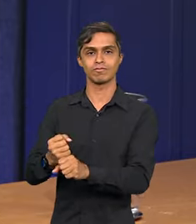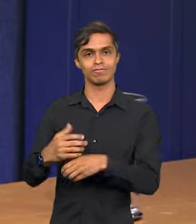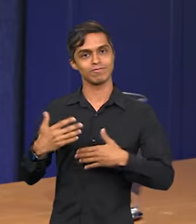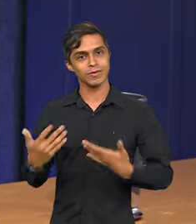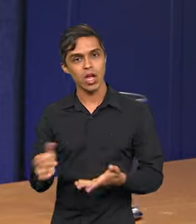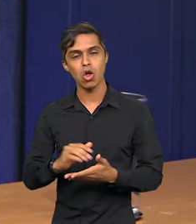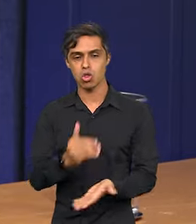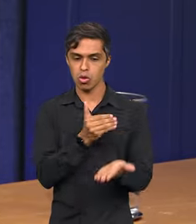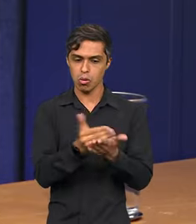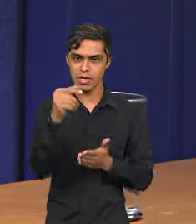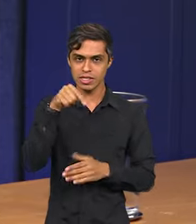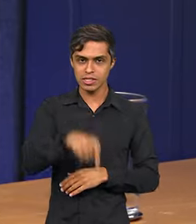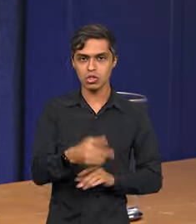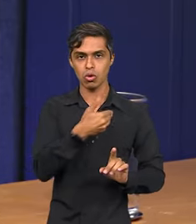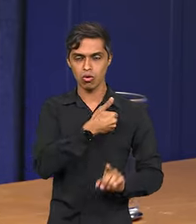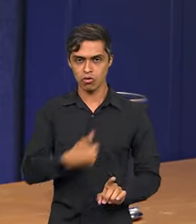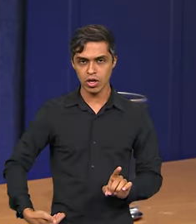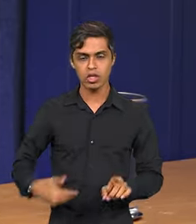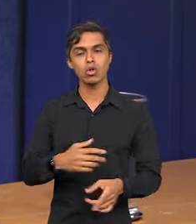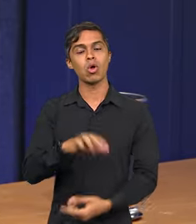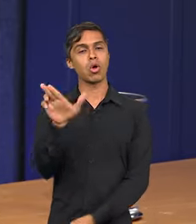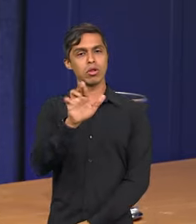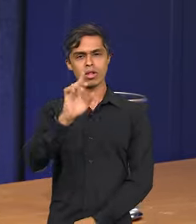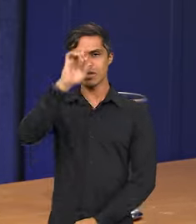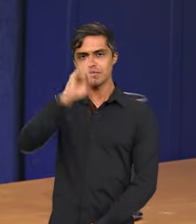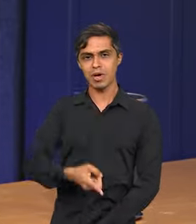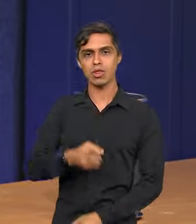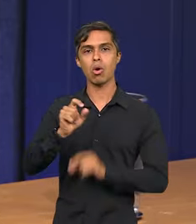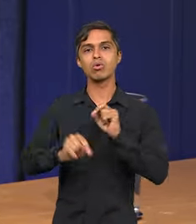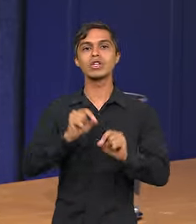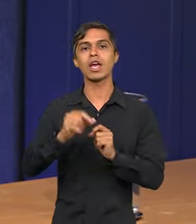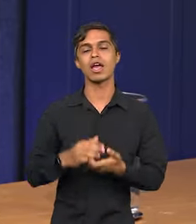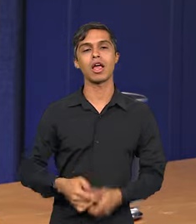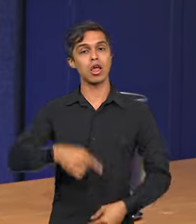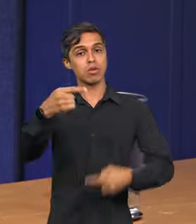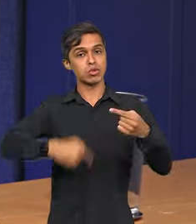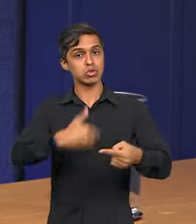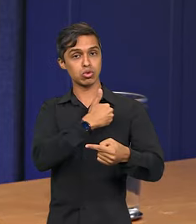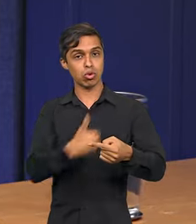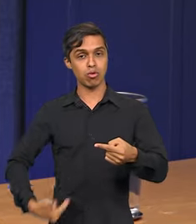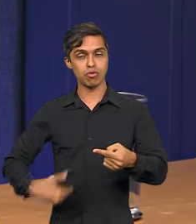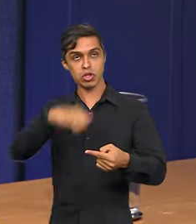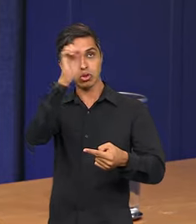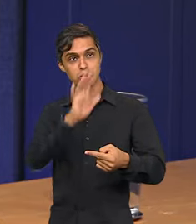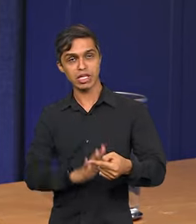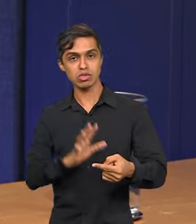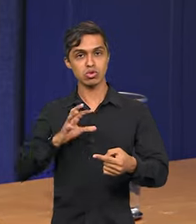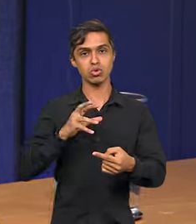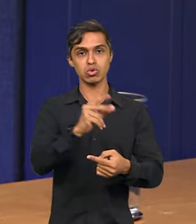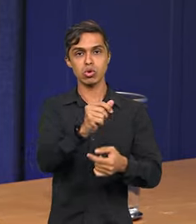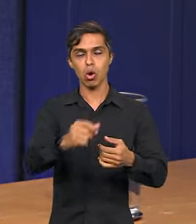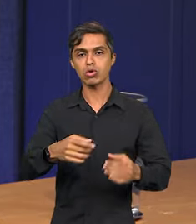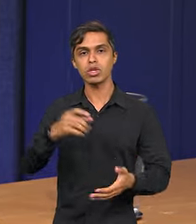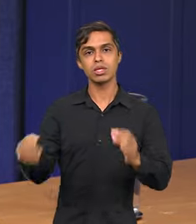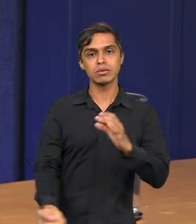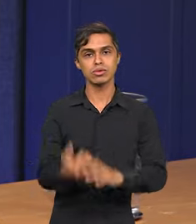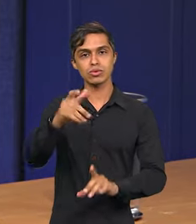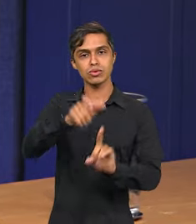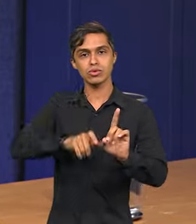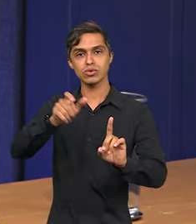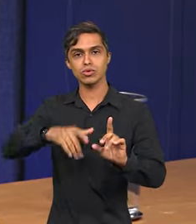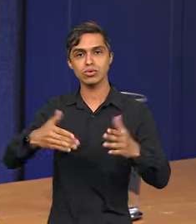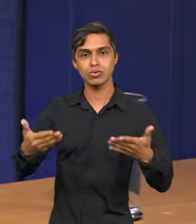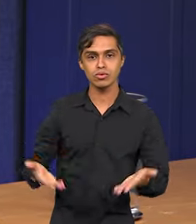desde o começo deste governo o presidente Lula determinou que as políticas públicas no Brasil sejam feitas de